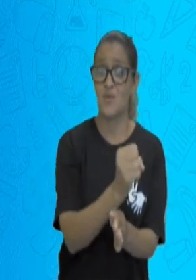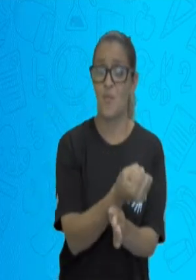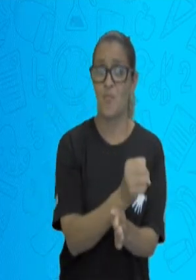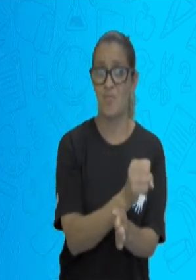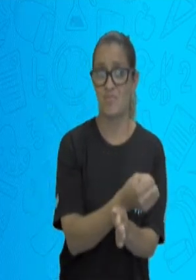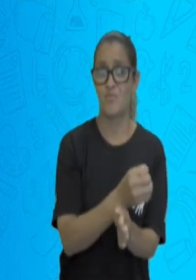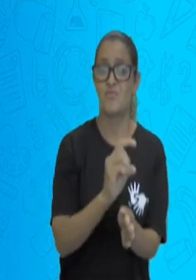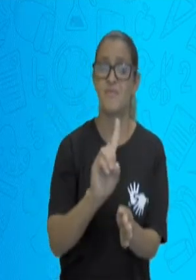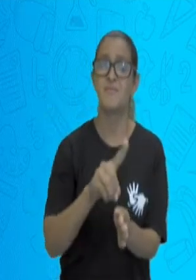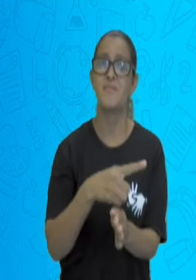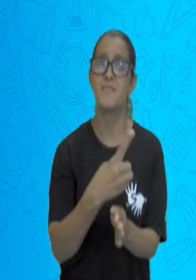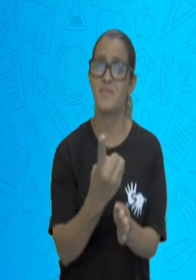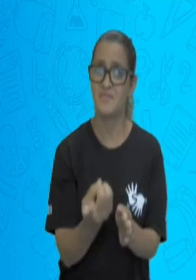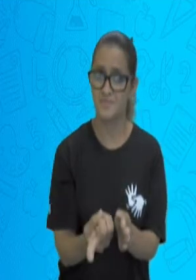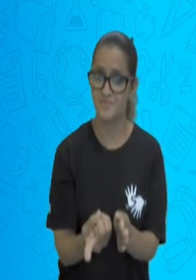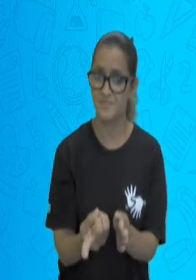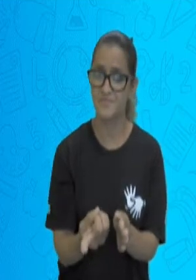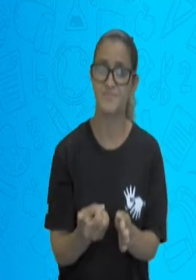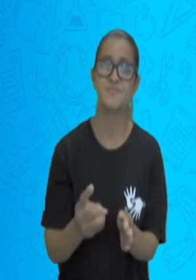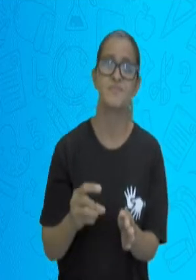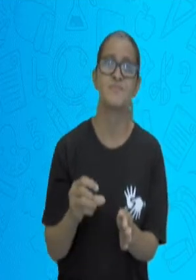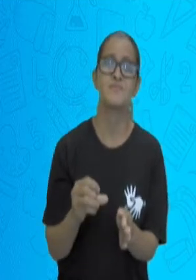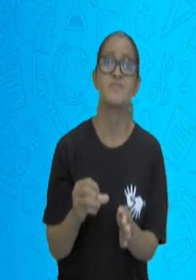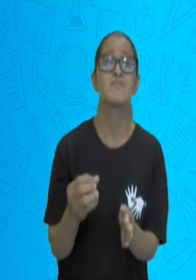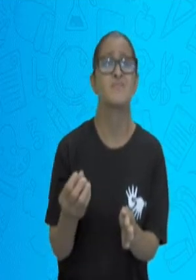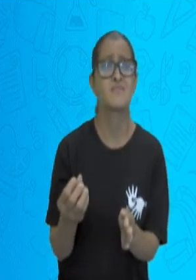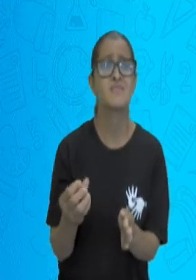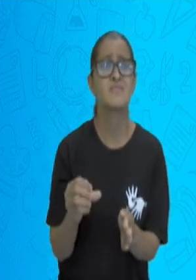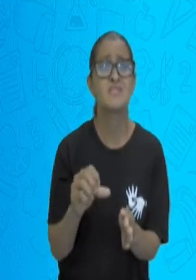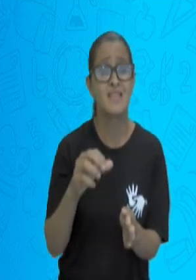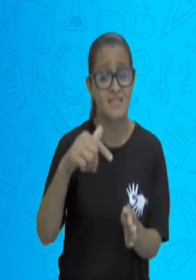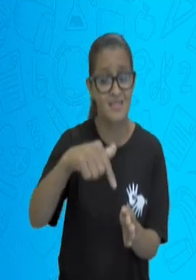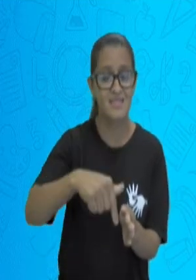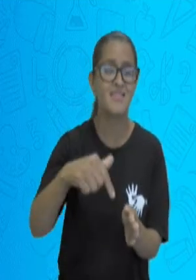68. E o que vem depois é o número